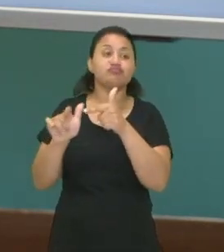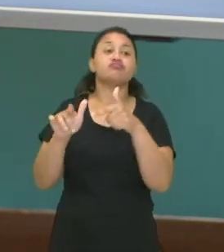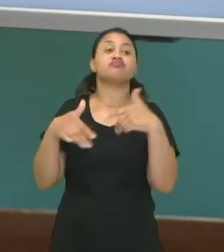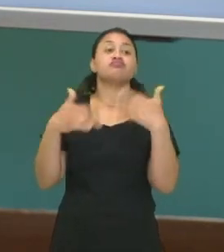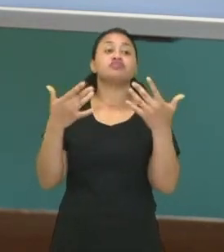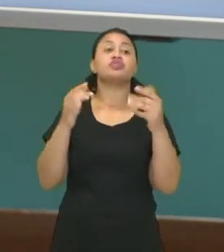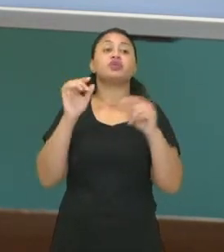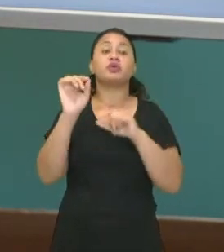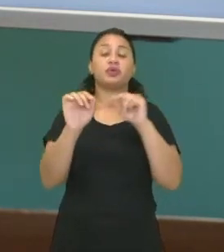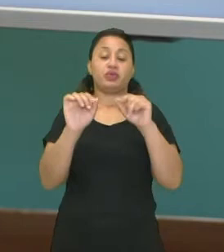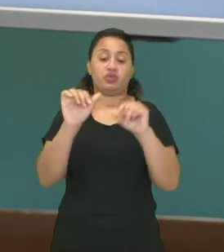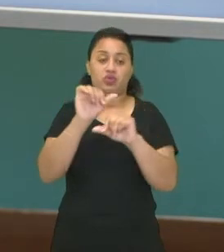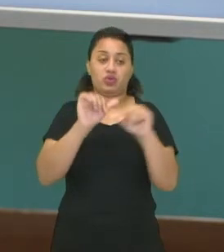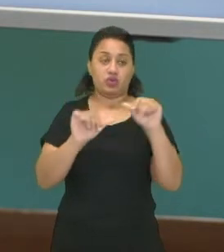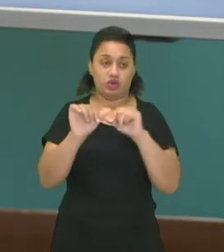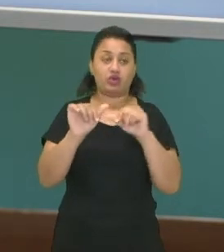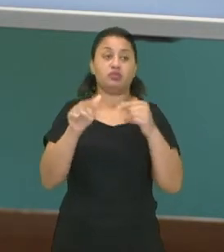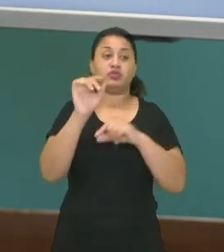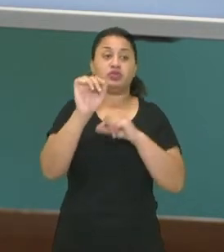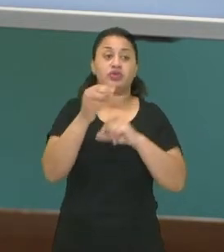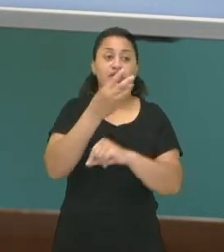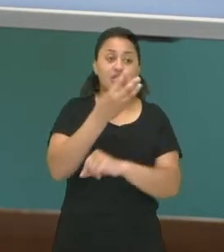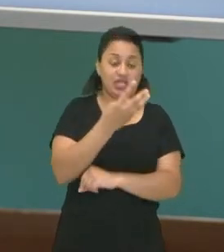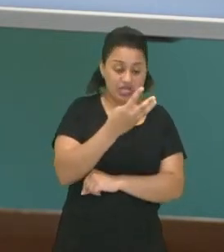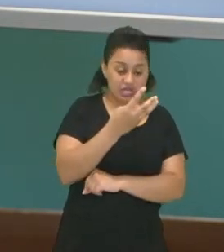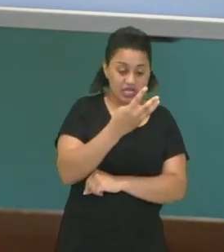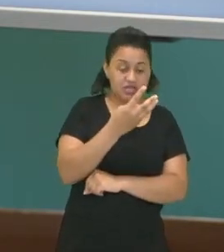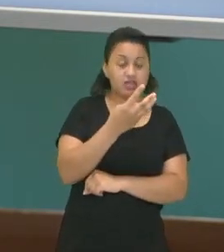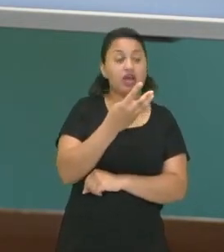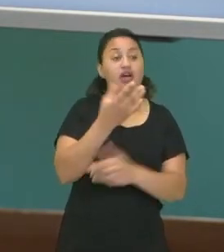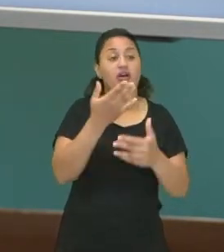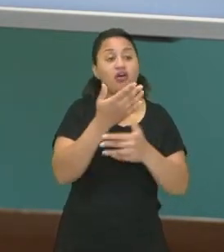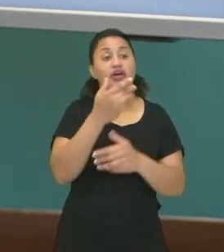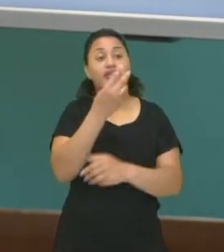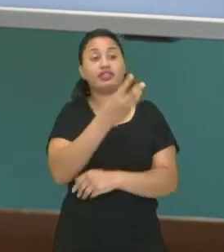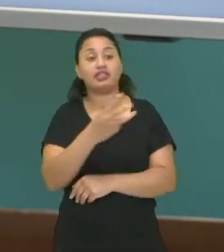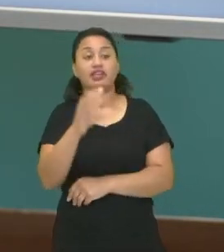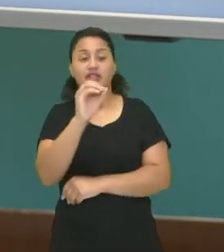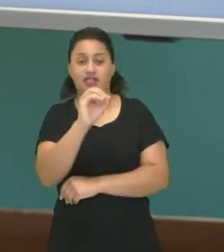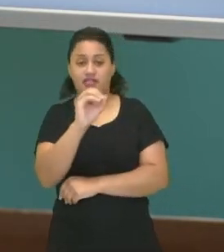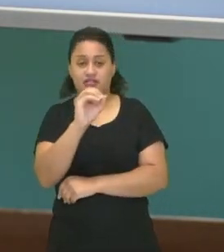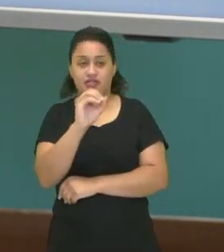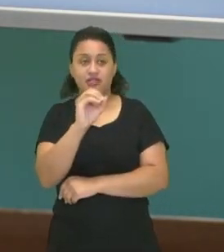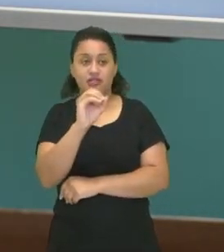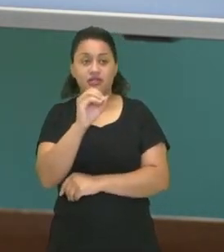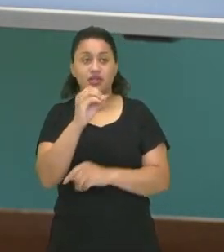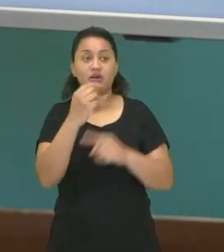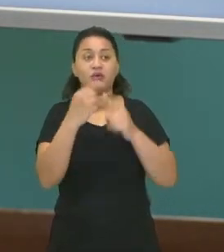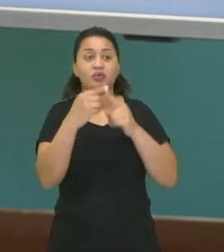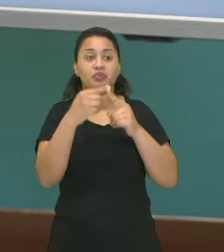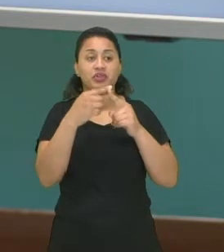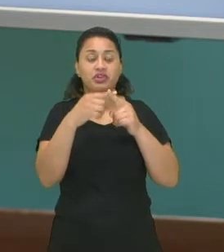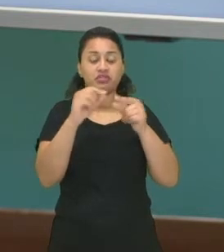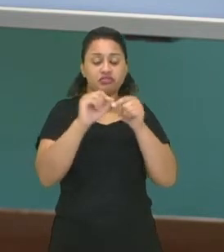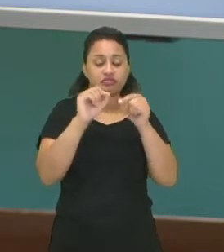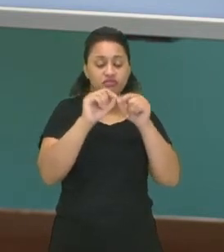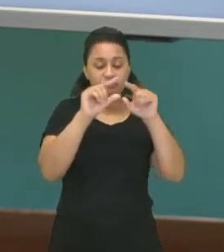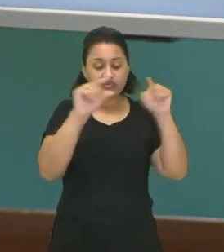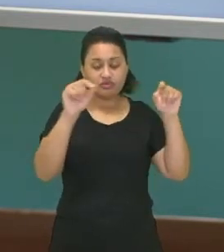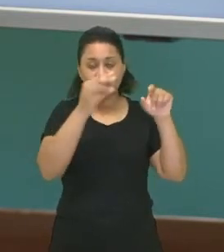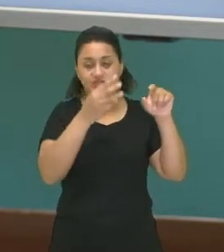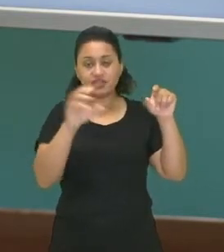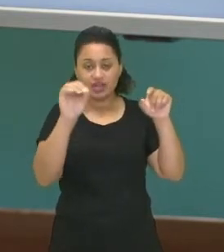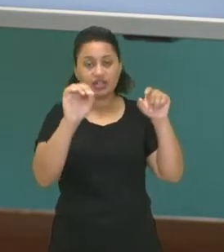Então, ó, trocamos, né, nesse caso aqui, ó, 3 unidades, né, por 30 décimos, que foi o que a gente fez ali na hora de fazer